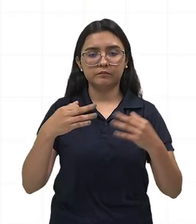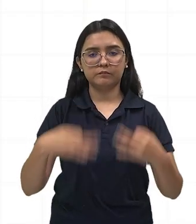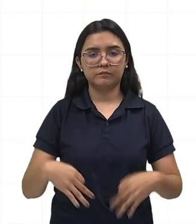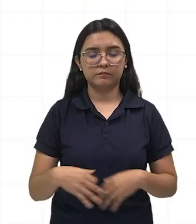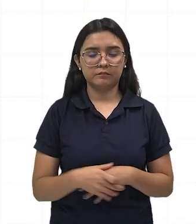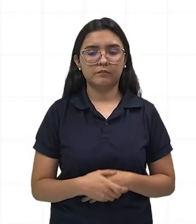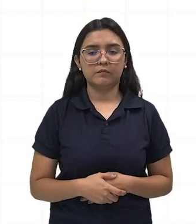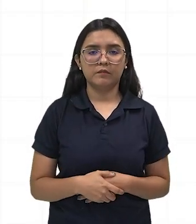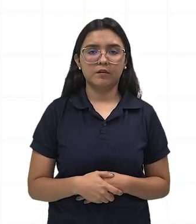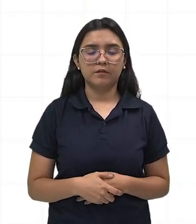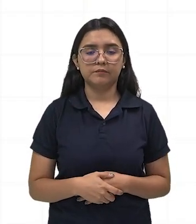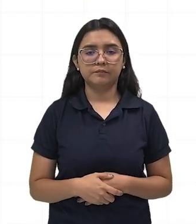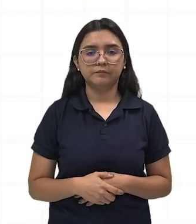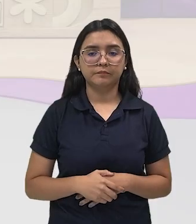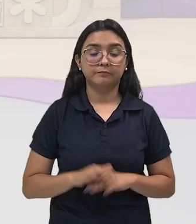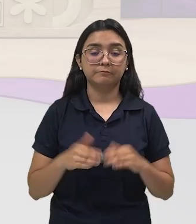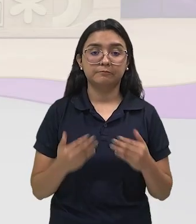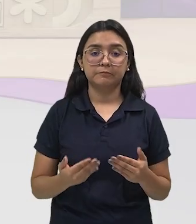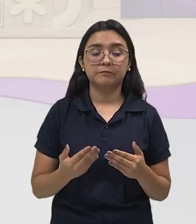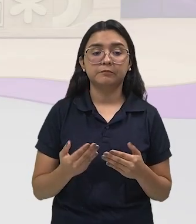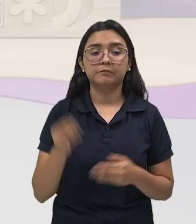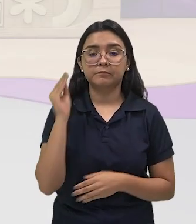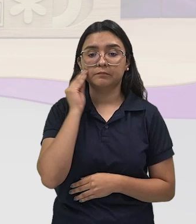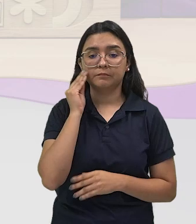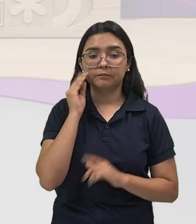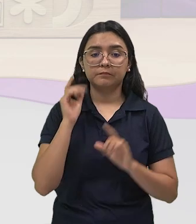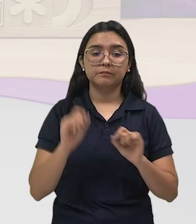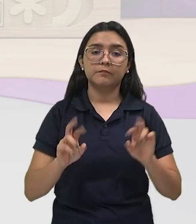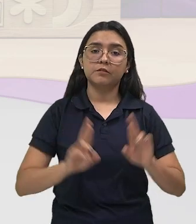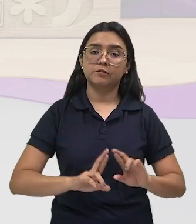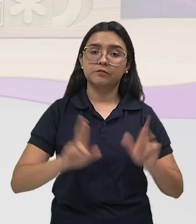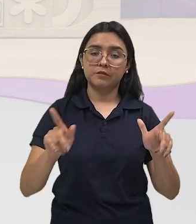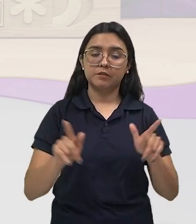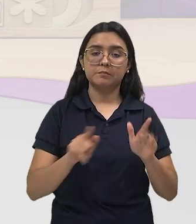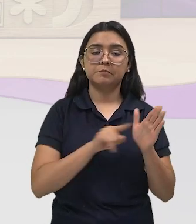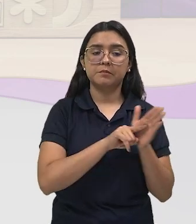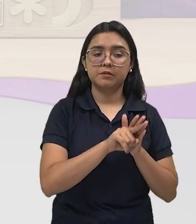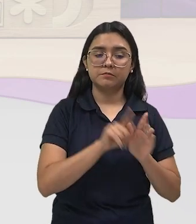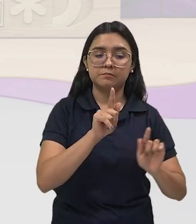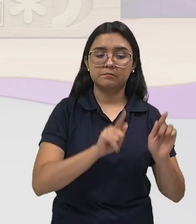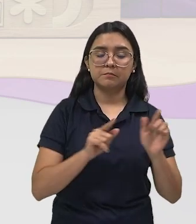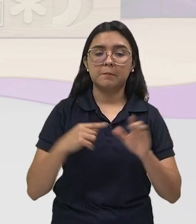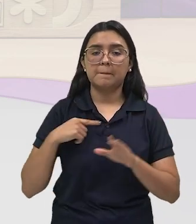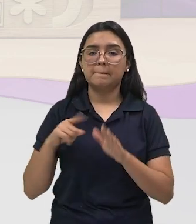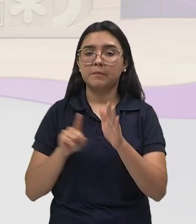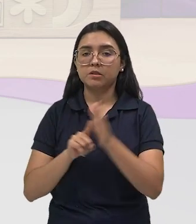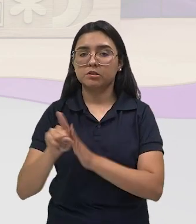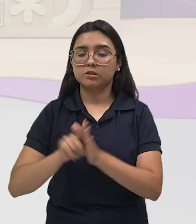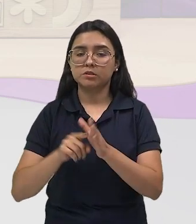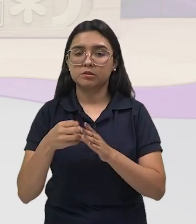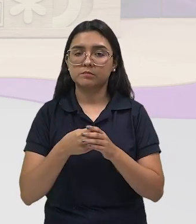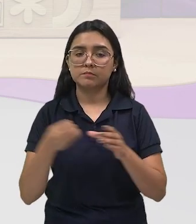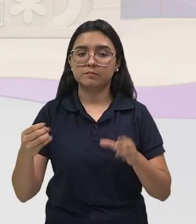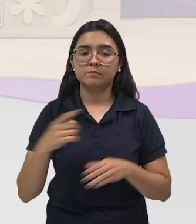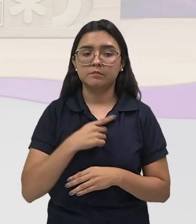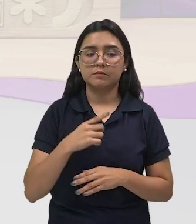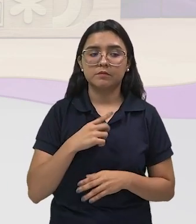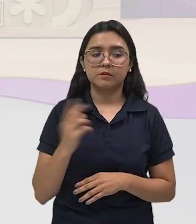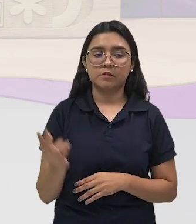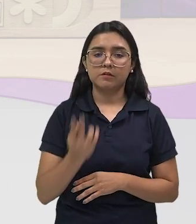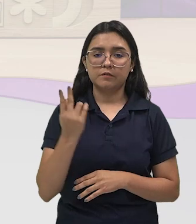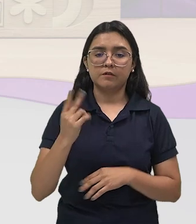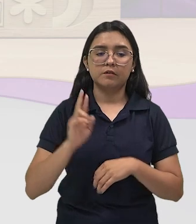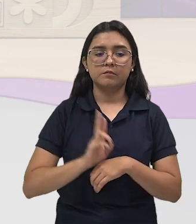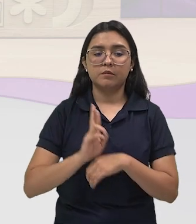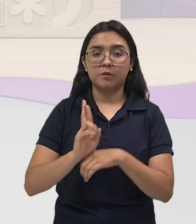bem, né? Nós vimos aí a grande diferença, que nós vamos ter aí um valor muito alto para